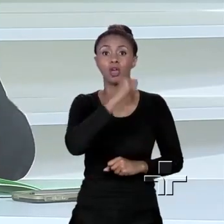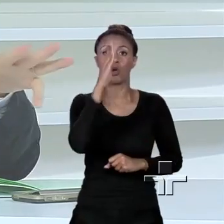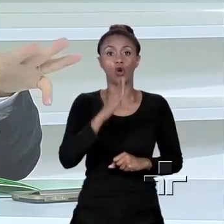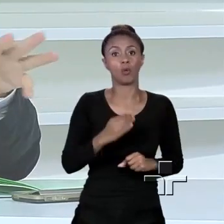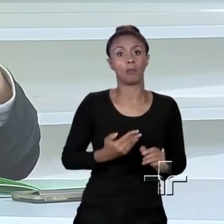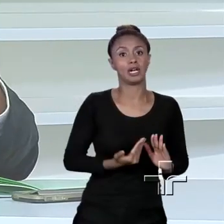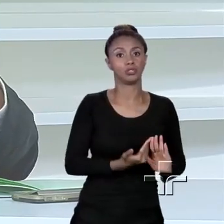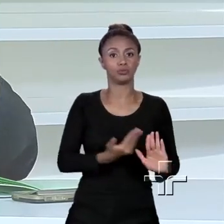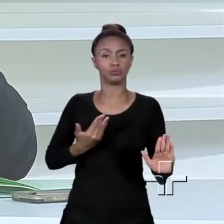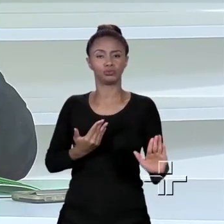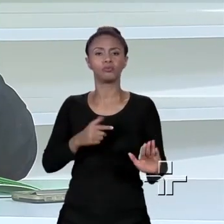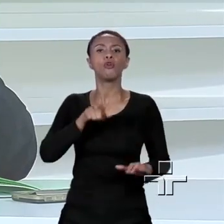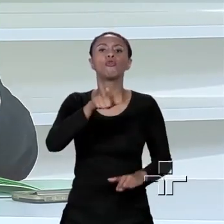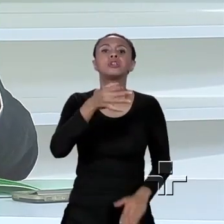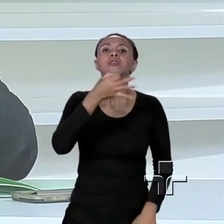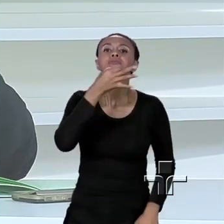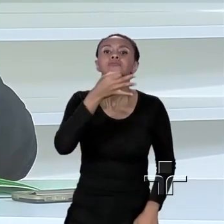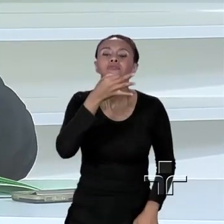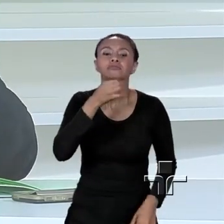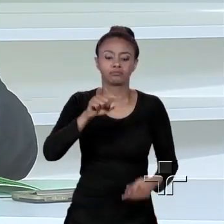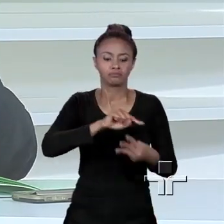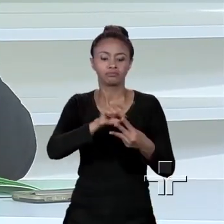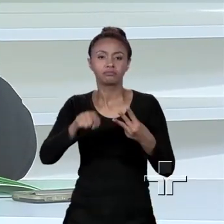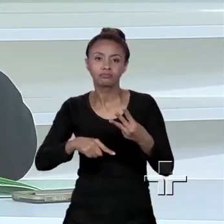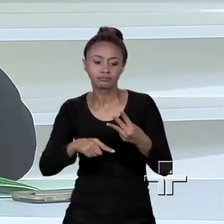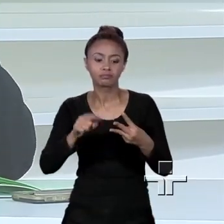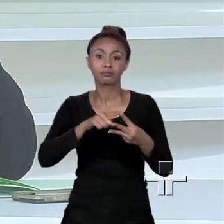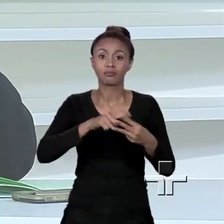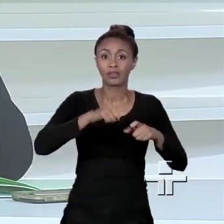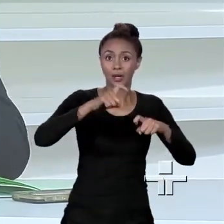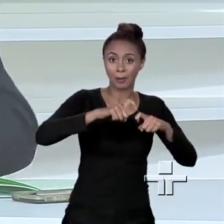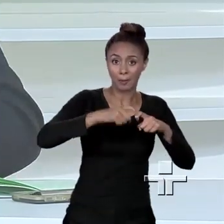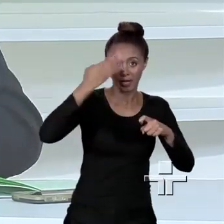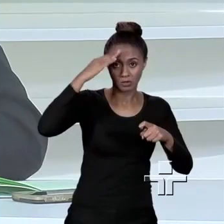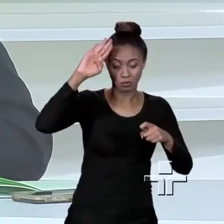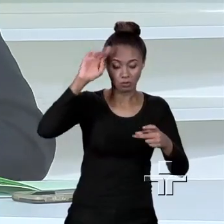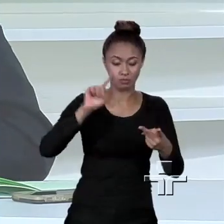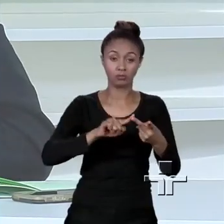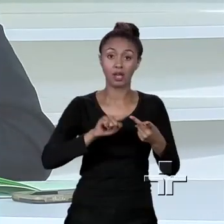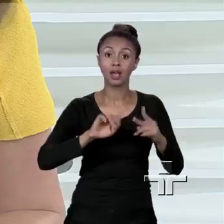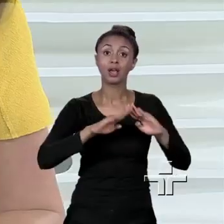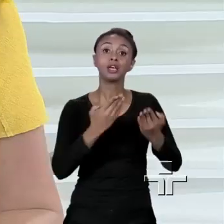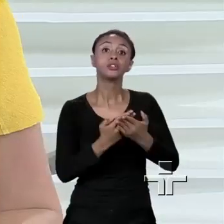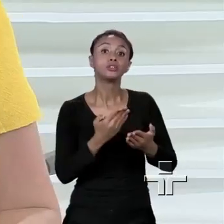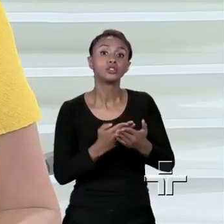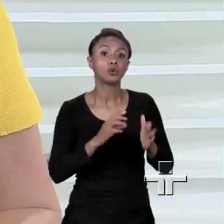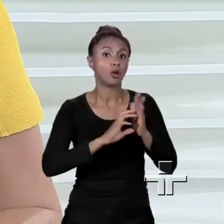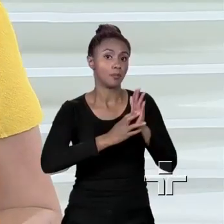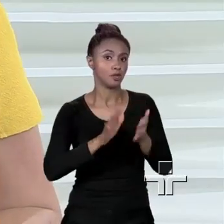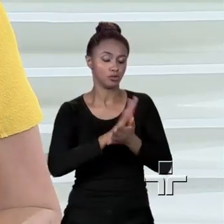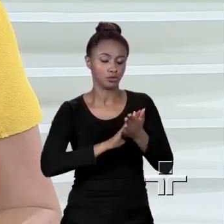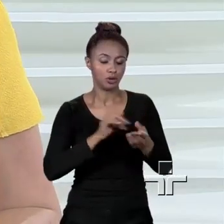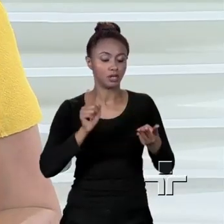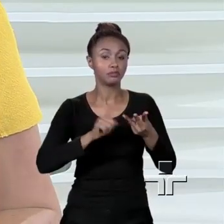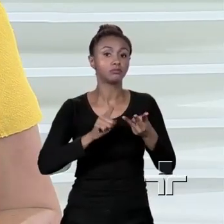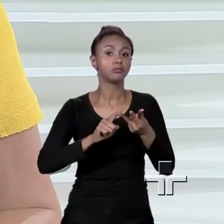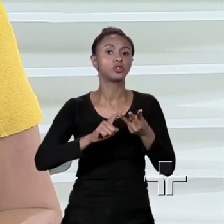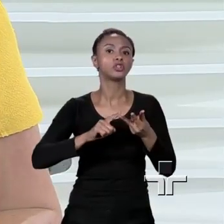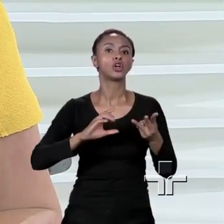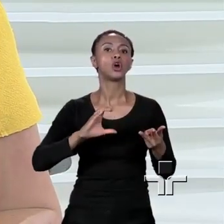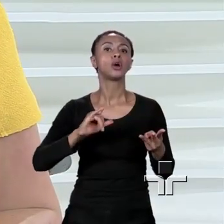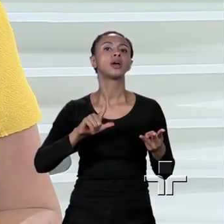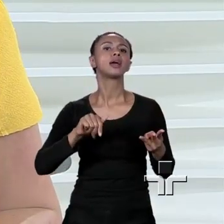posição sobre esses 3 assuntos: médicos cubanos, escola sem partido e acordo do clima. Bom, primeiro, Escola Sem